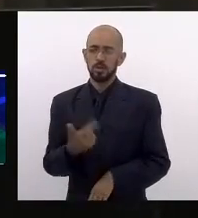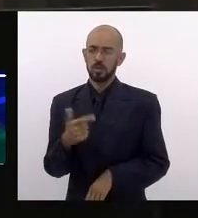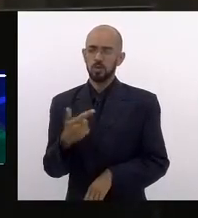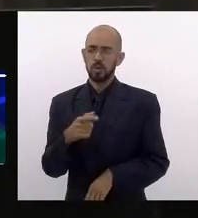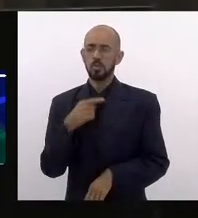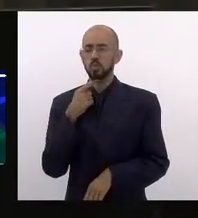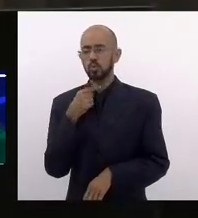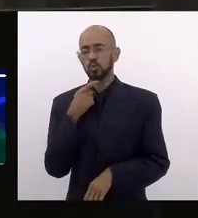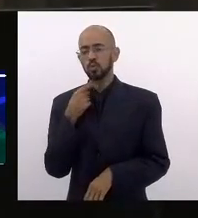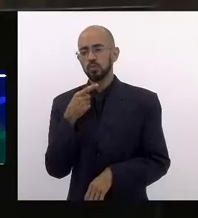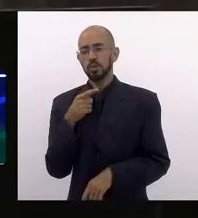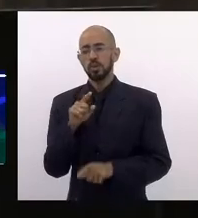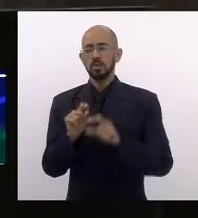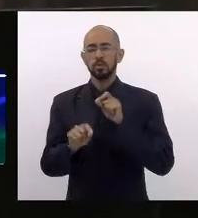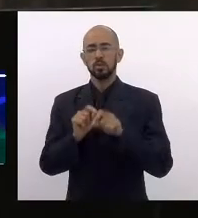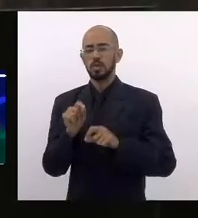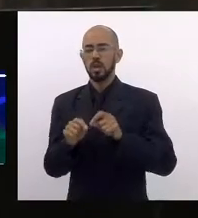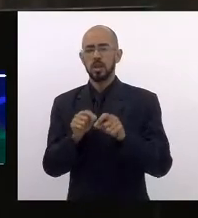nenhuma,